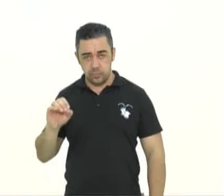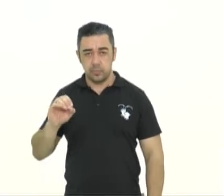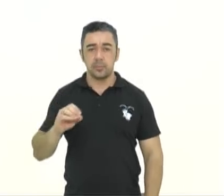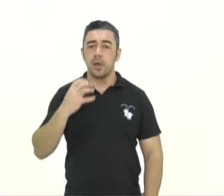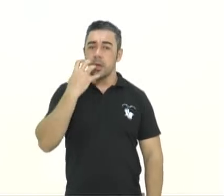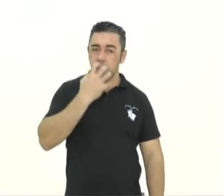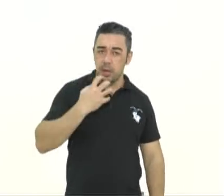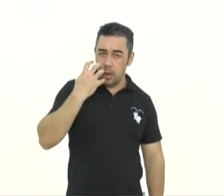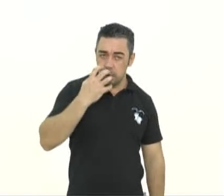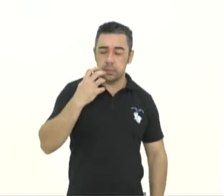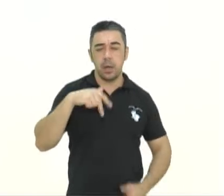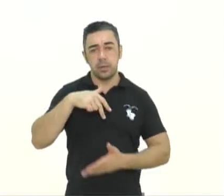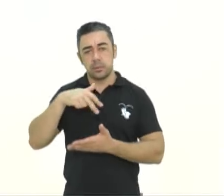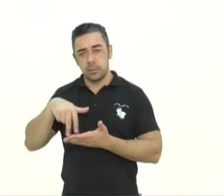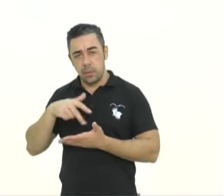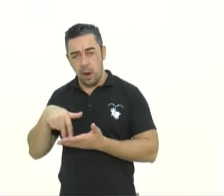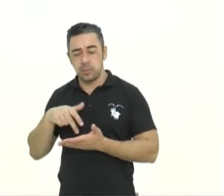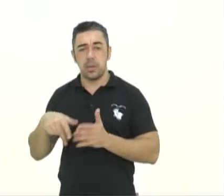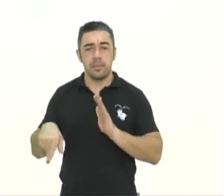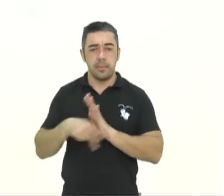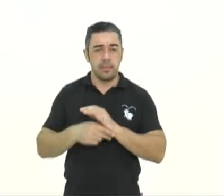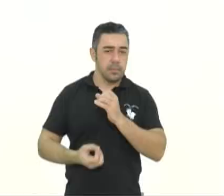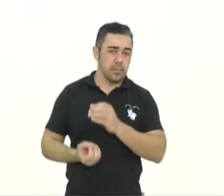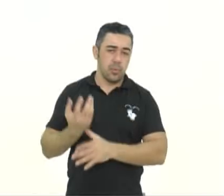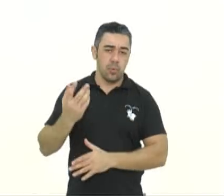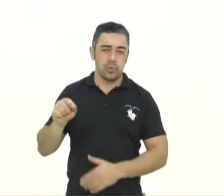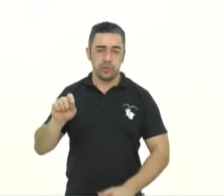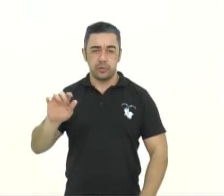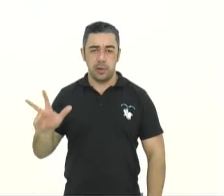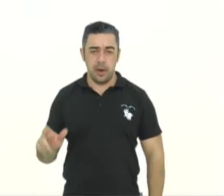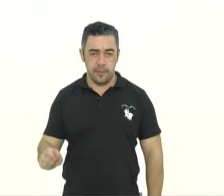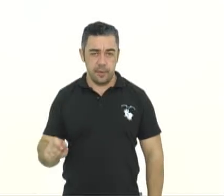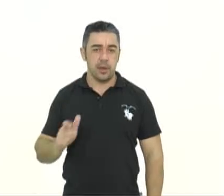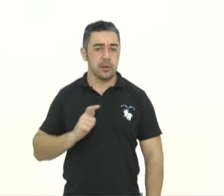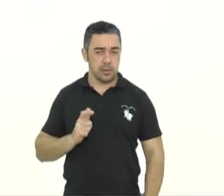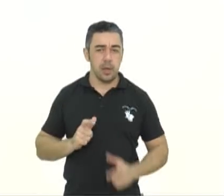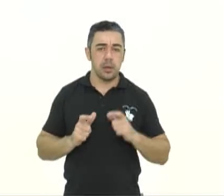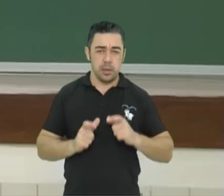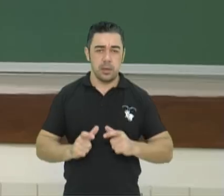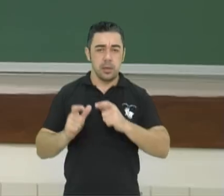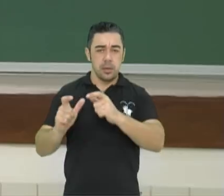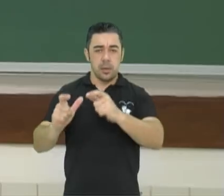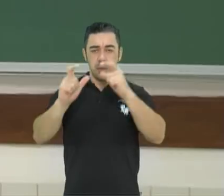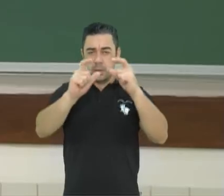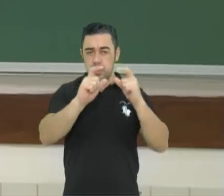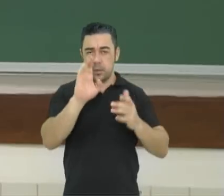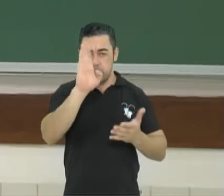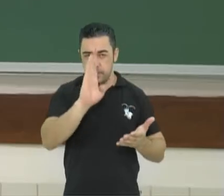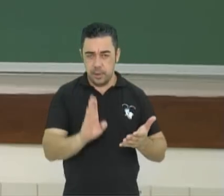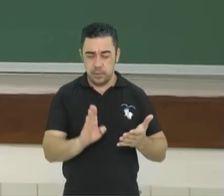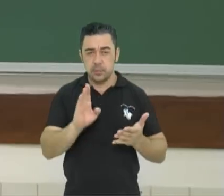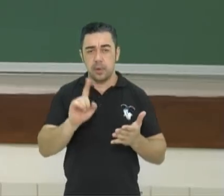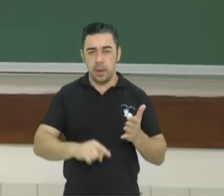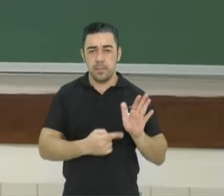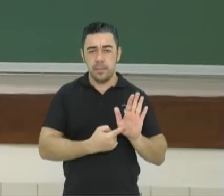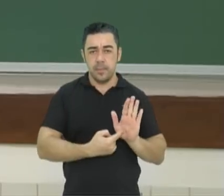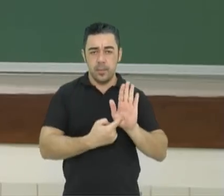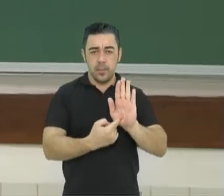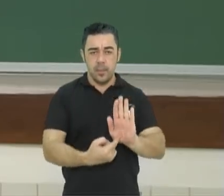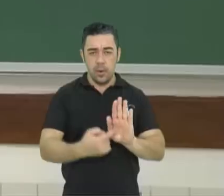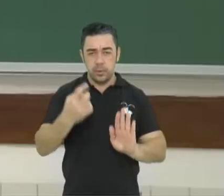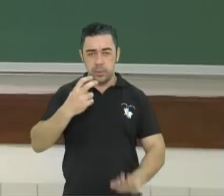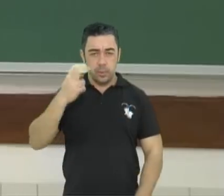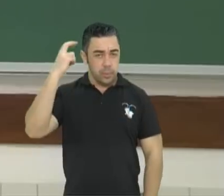origem africana. Então, é uma dança que se realiza em algumas regiões do Brasil e traz esses elementos culturais